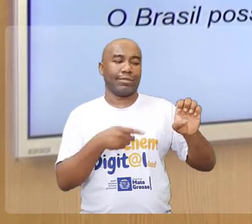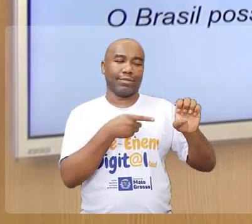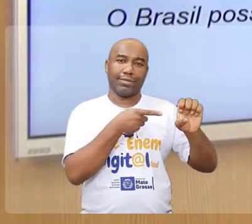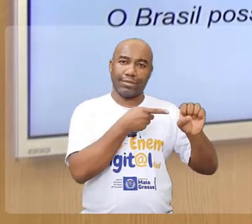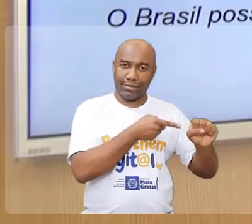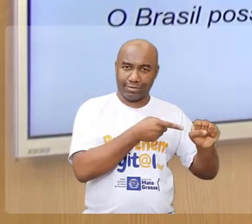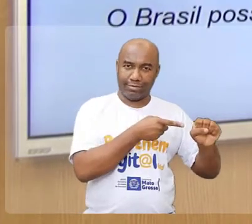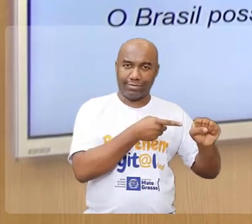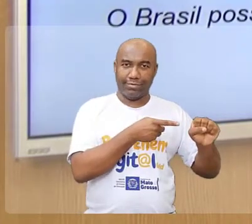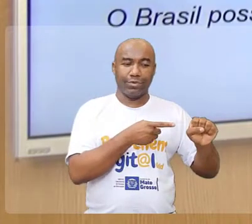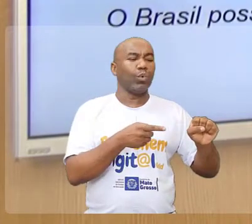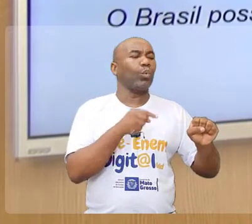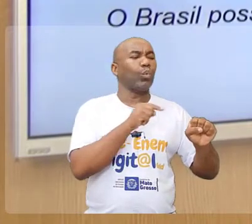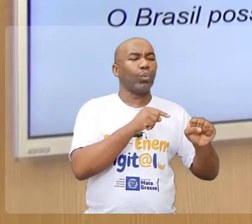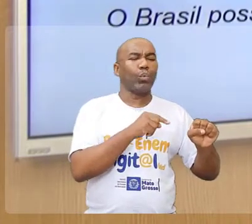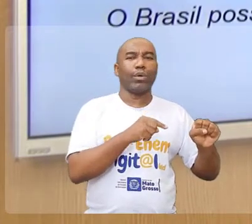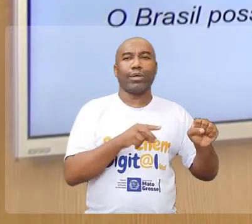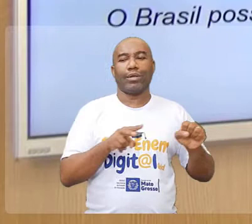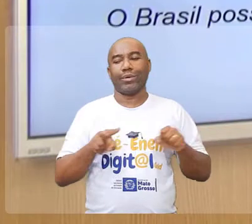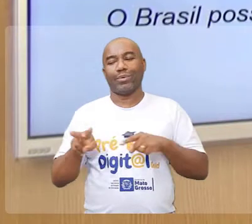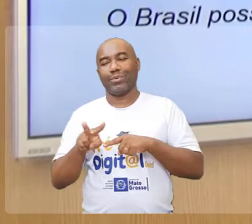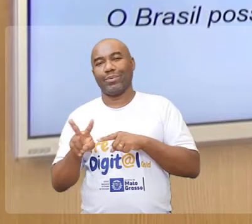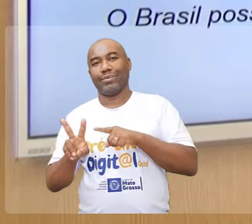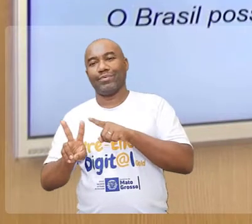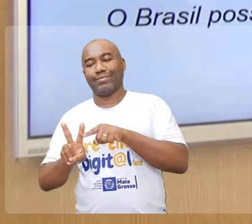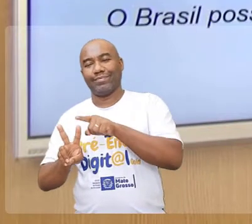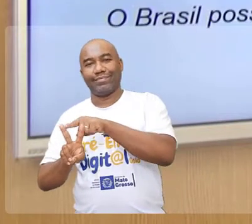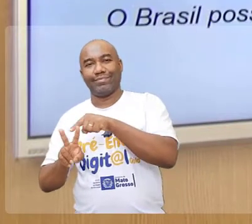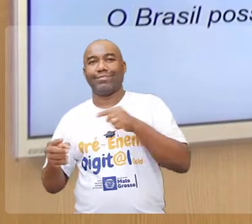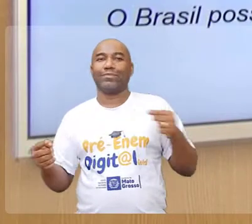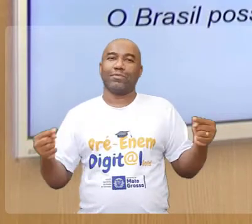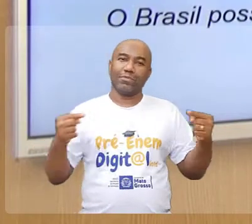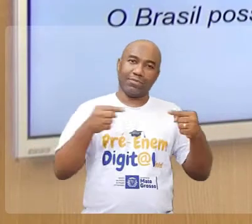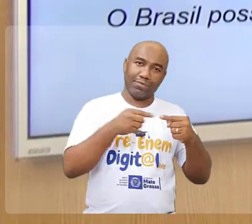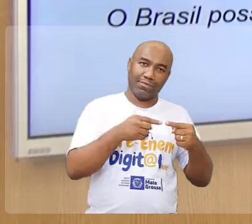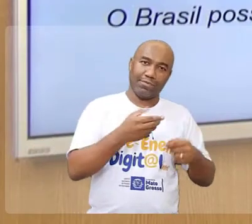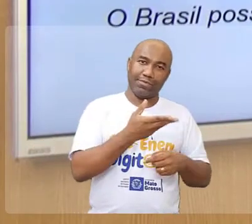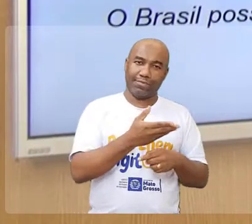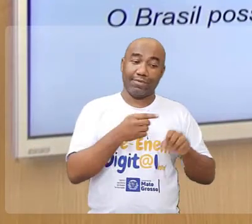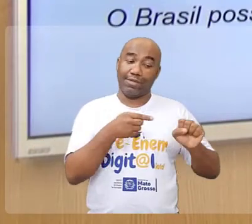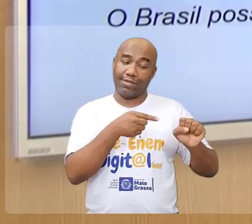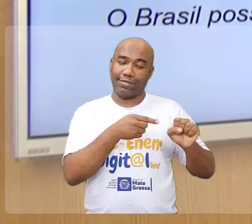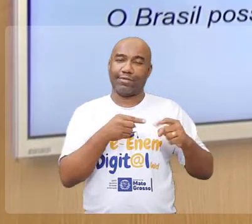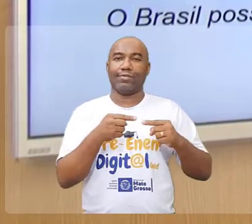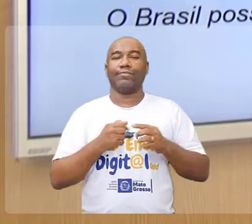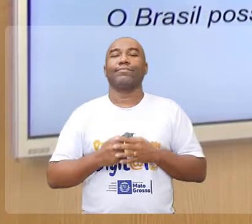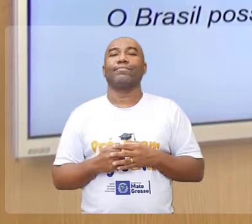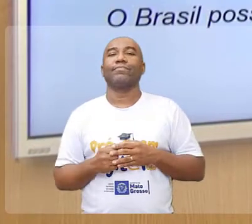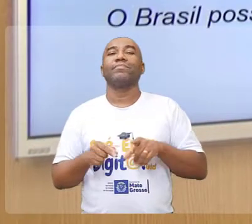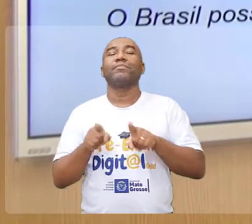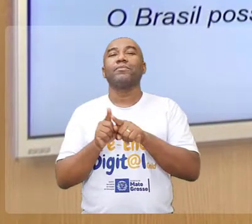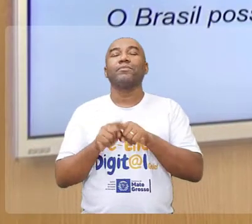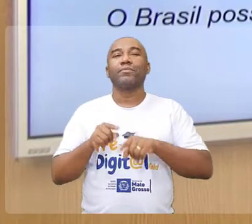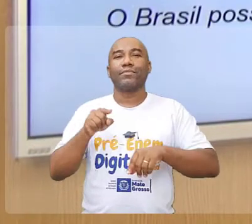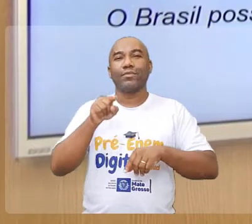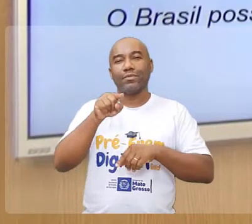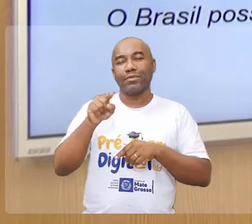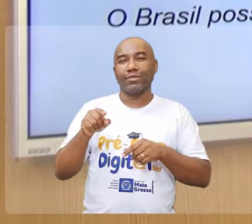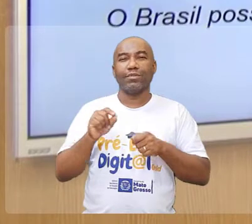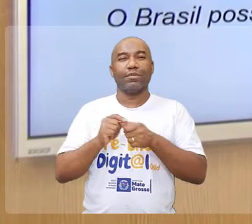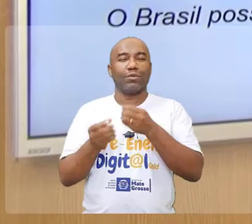As pessoas utilizam mais a outra, porém, essa também é aceita. Isso quando eu tenho